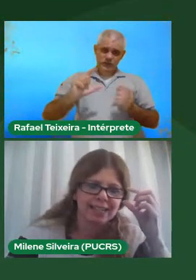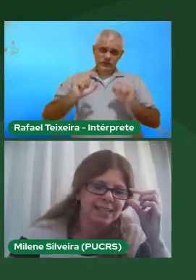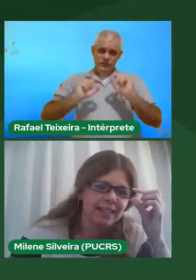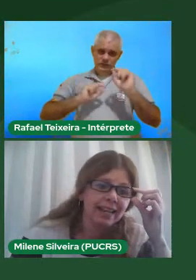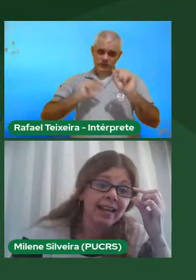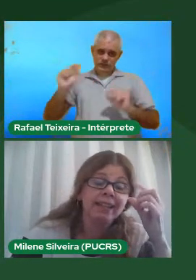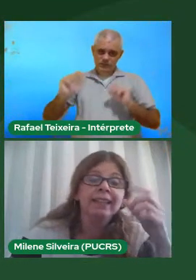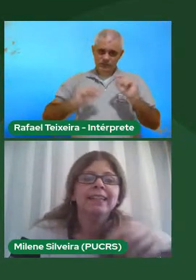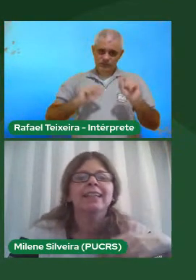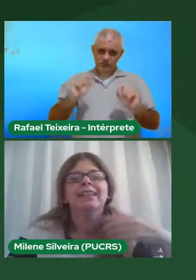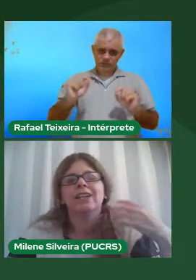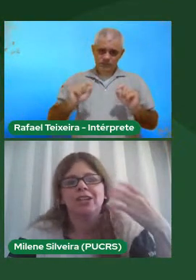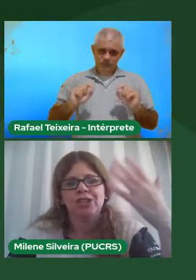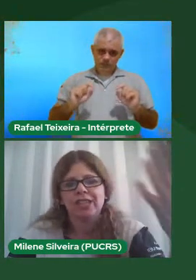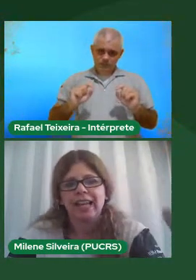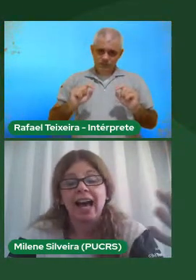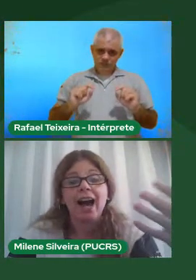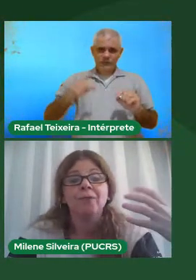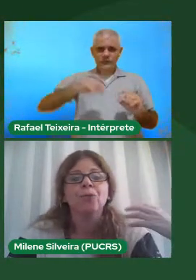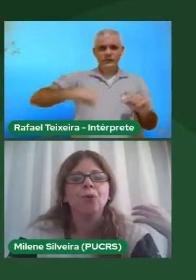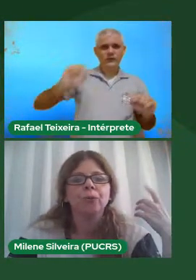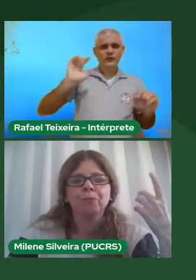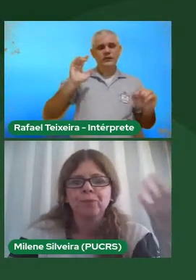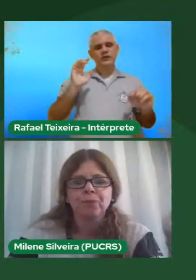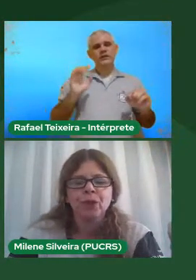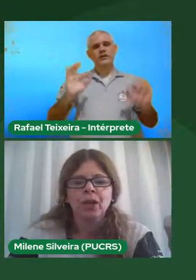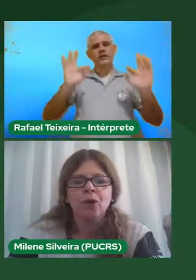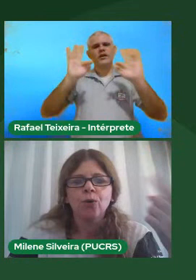o IHC, né? Então, a gente está lá,